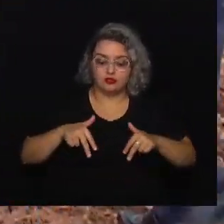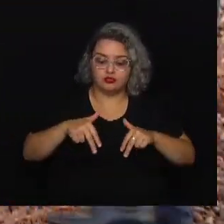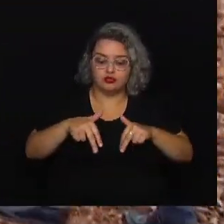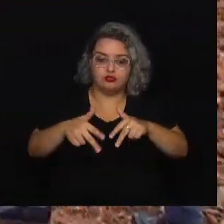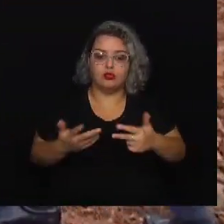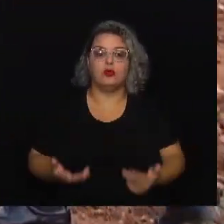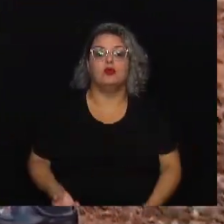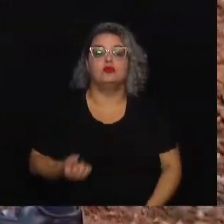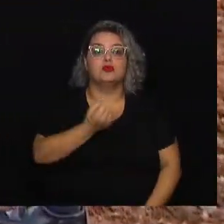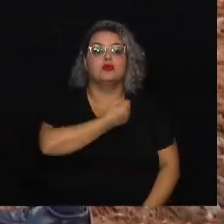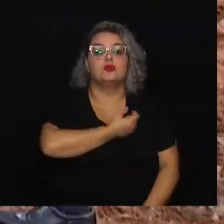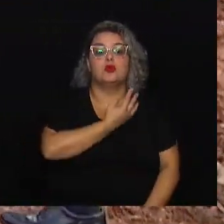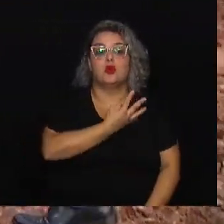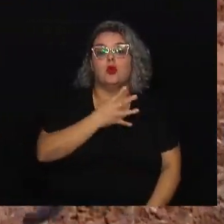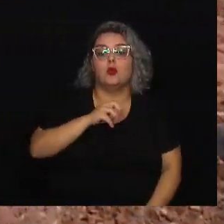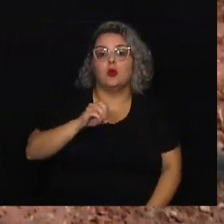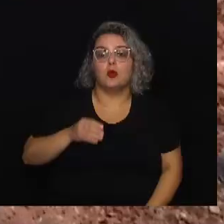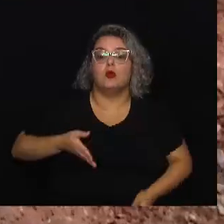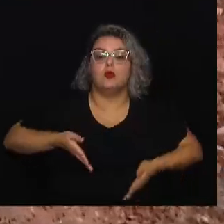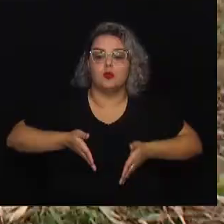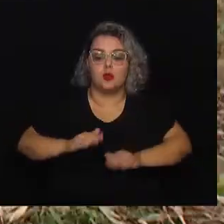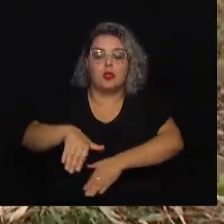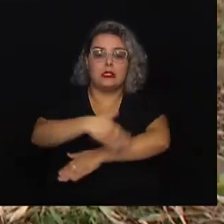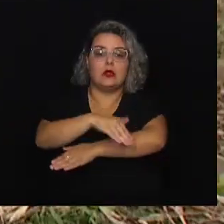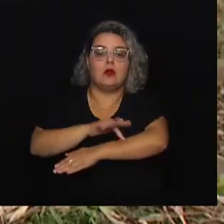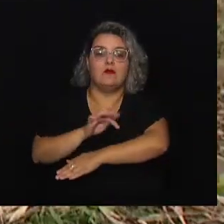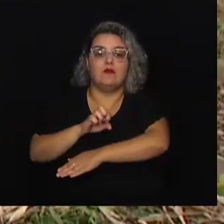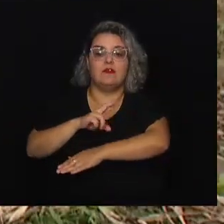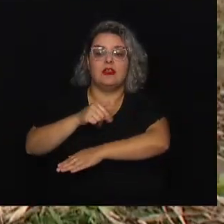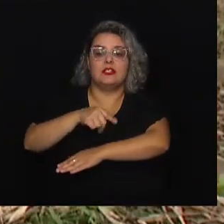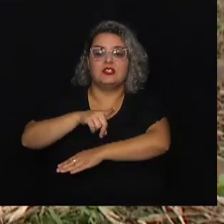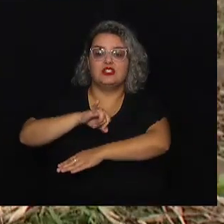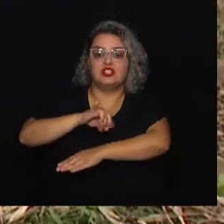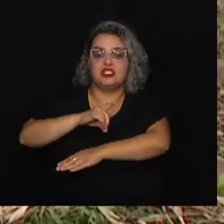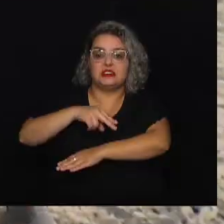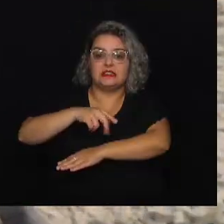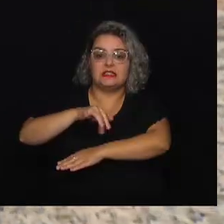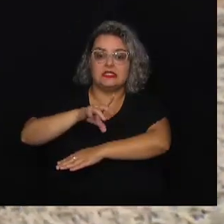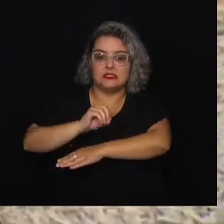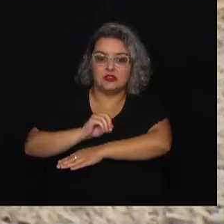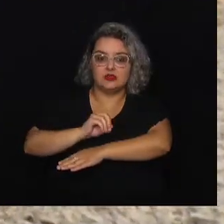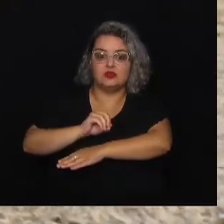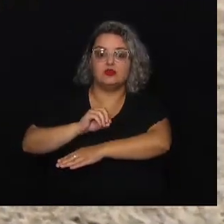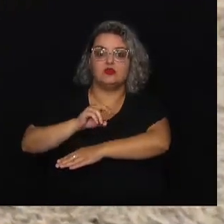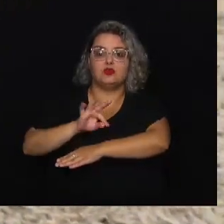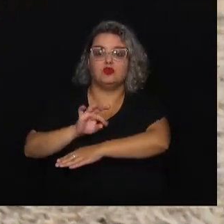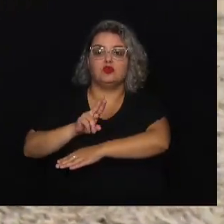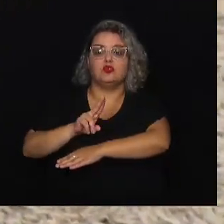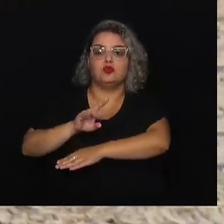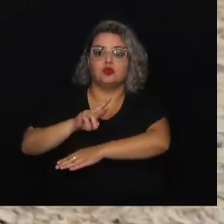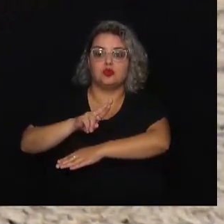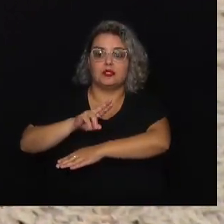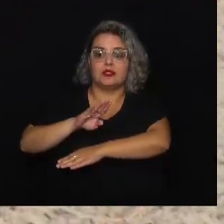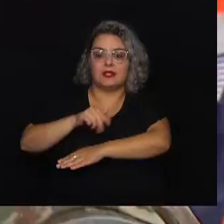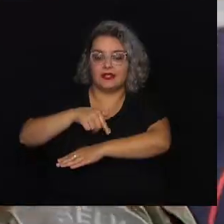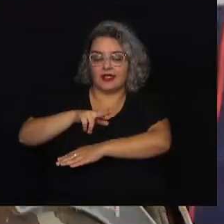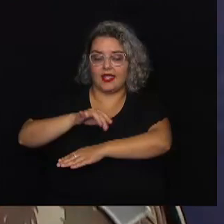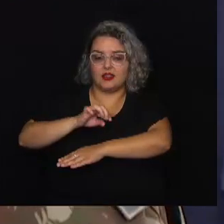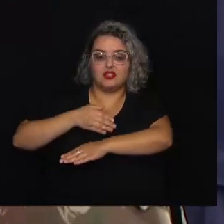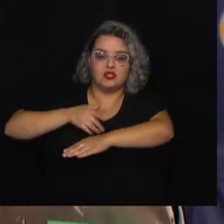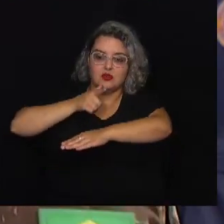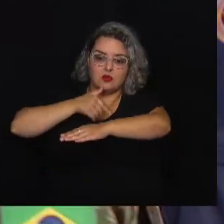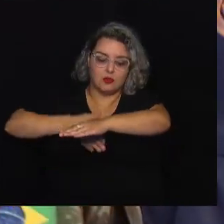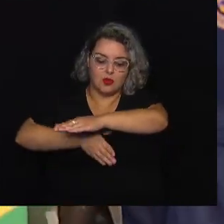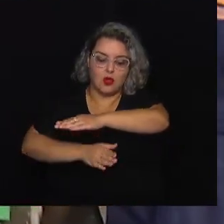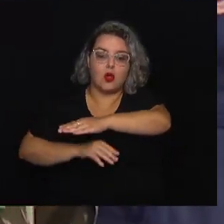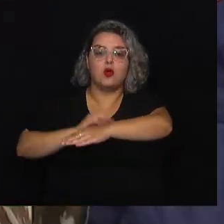número 400 da rua Ferdinando Turquete, sobre o córrego Taubaté. A obra está sendo executada pelo Exército,